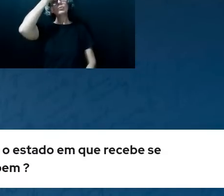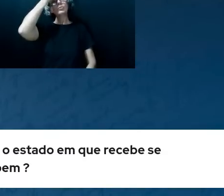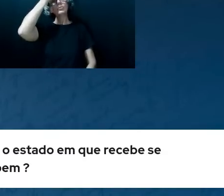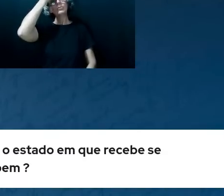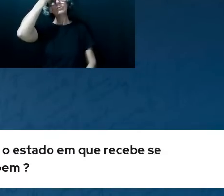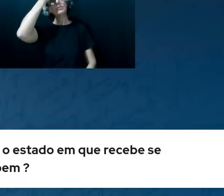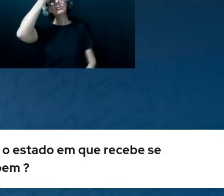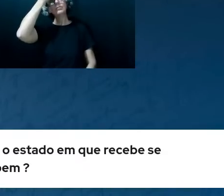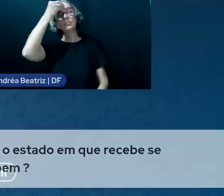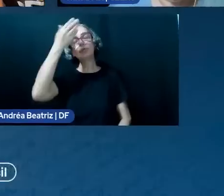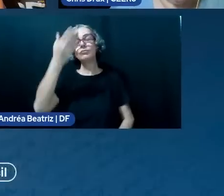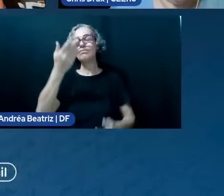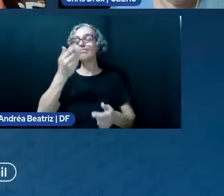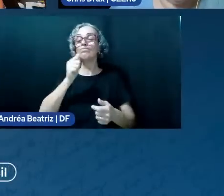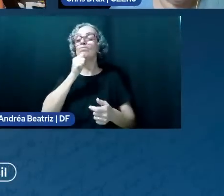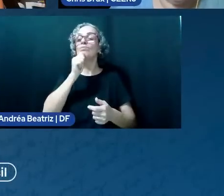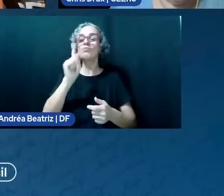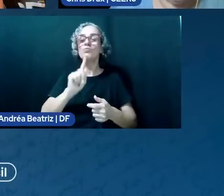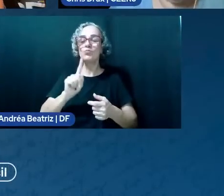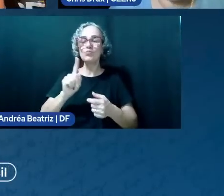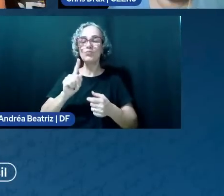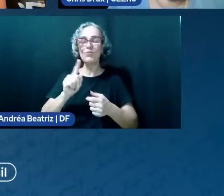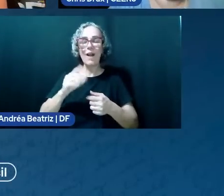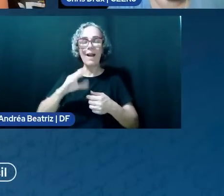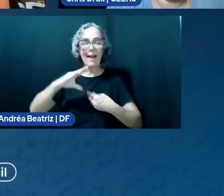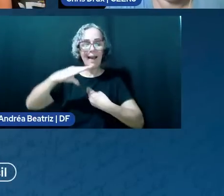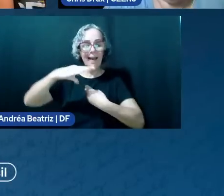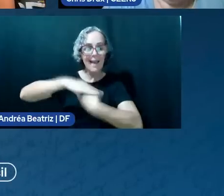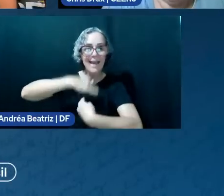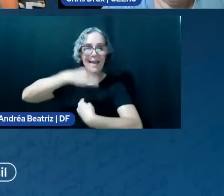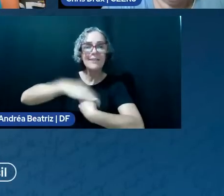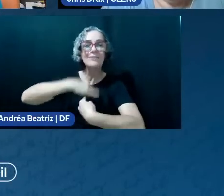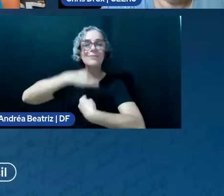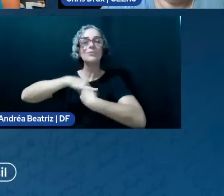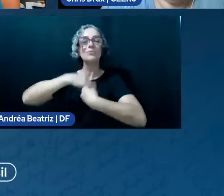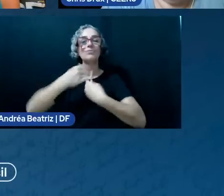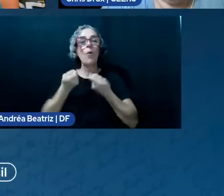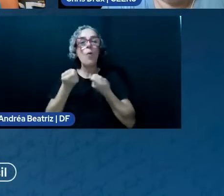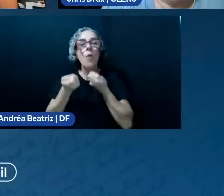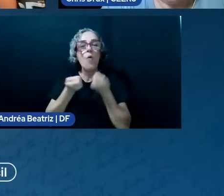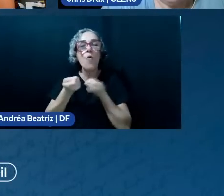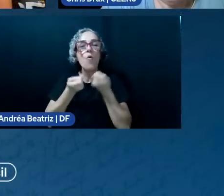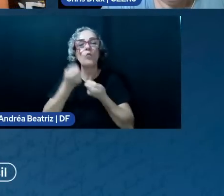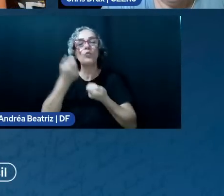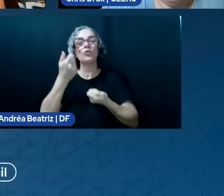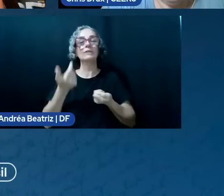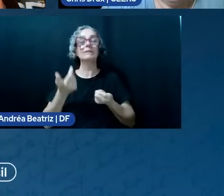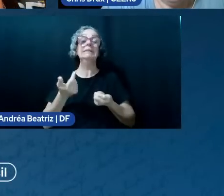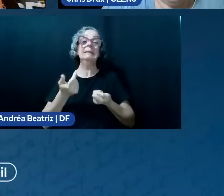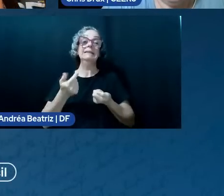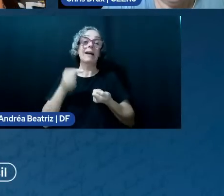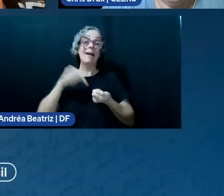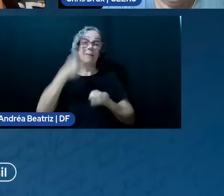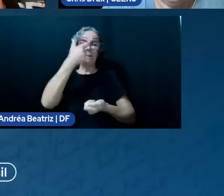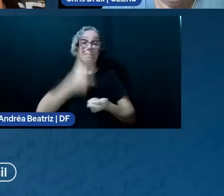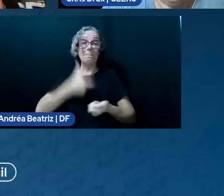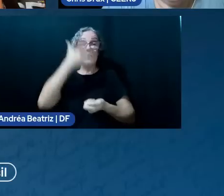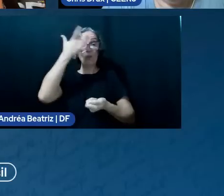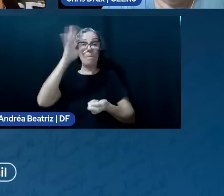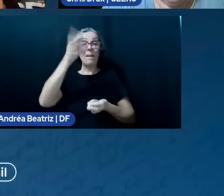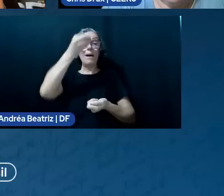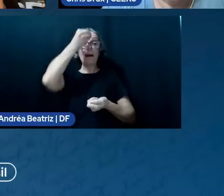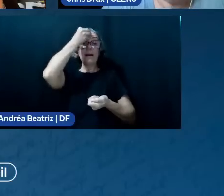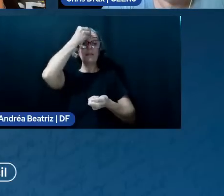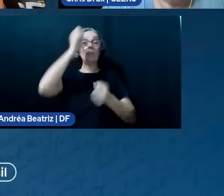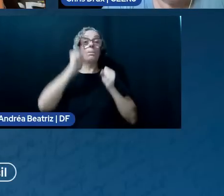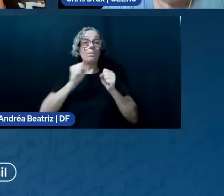ainda precisa educar essa mediunidade, né? Então, ela muitas vezes ela pode sofrer espécie de